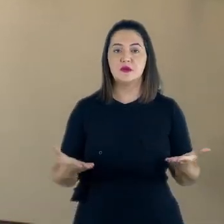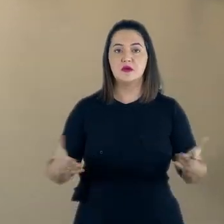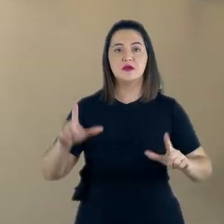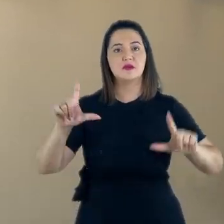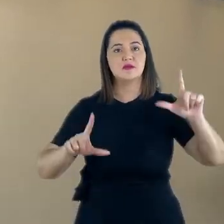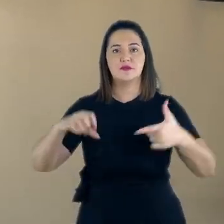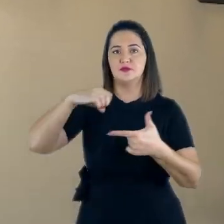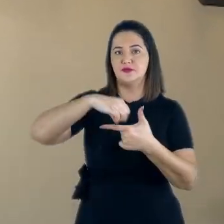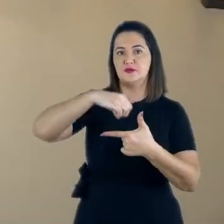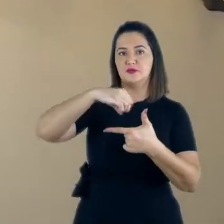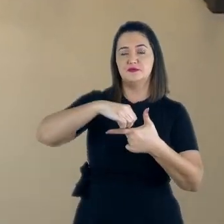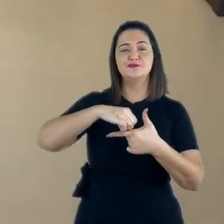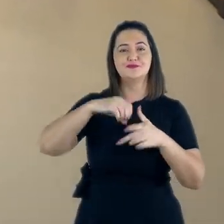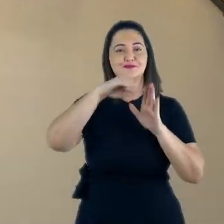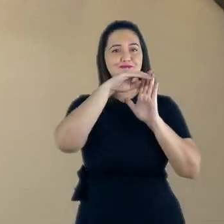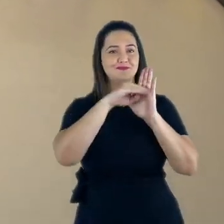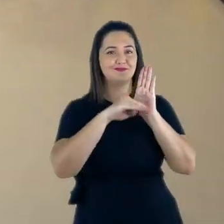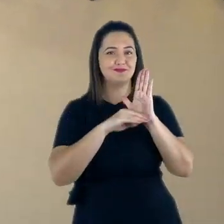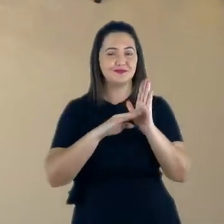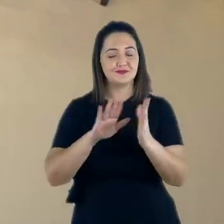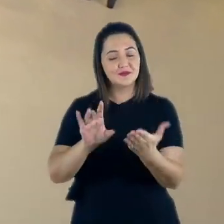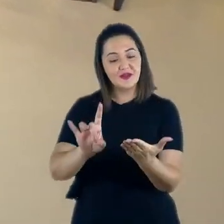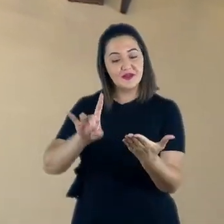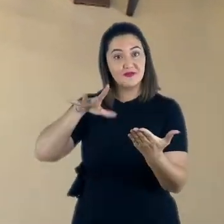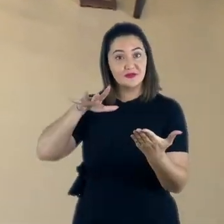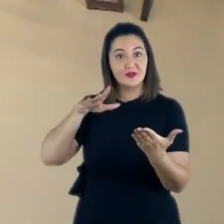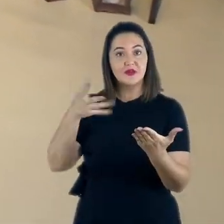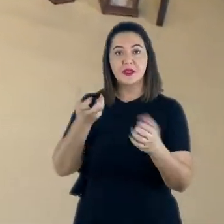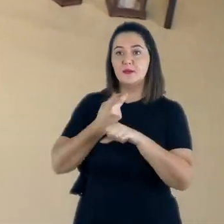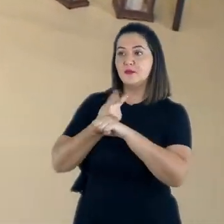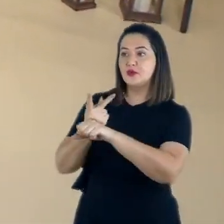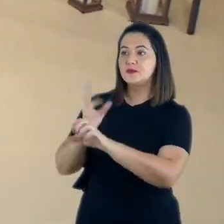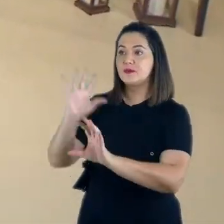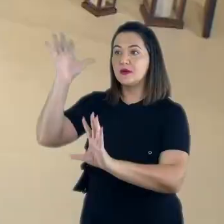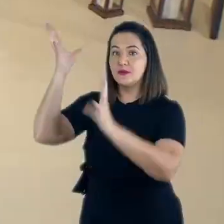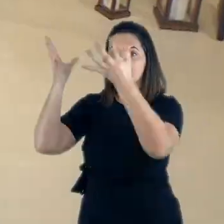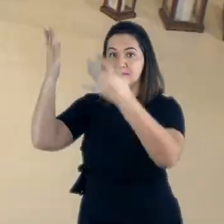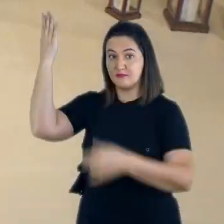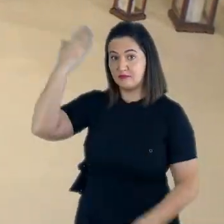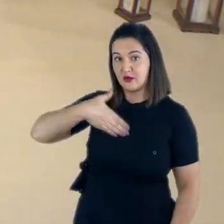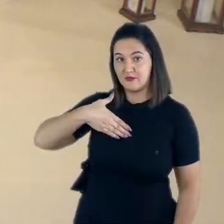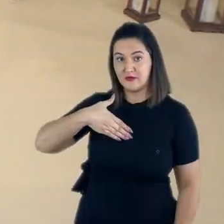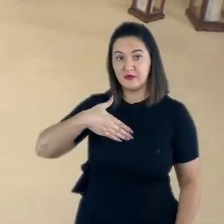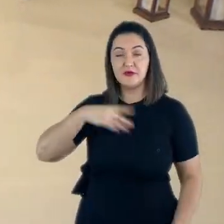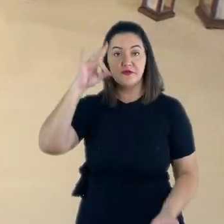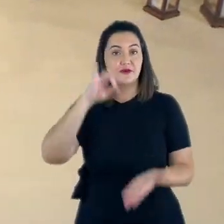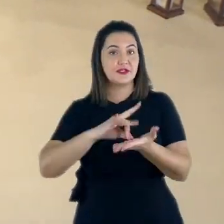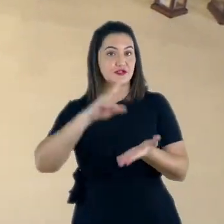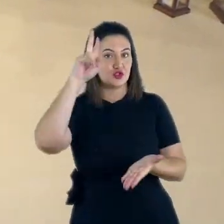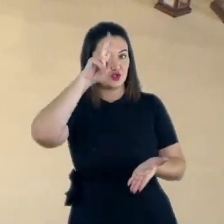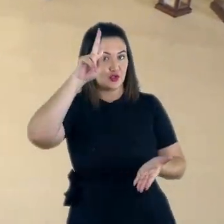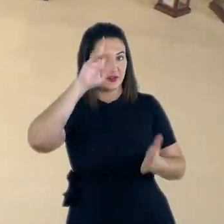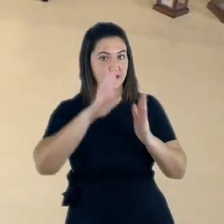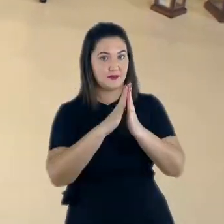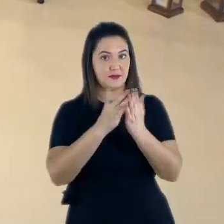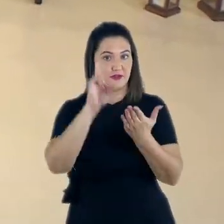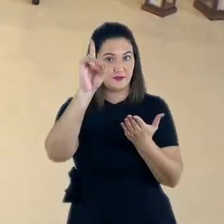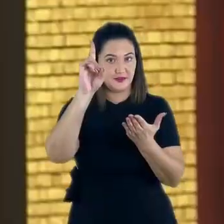Começa agora pela TV Novo Tempo, mais um programa Evidências na busca de fatos que comprovem a veracidade histórica da Bíblia